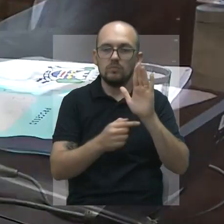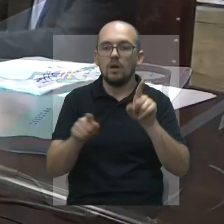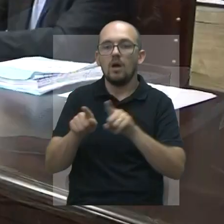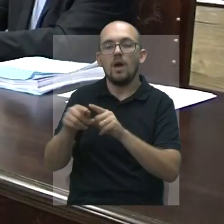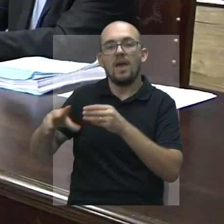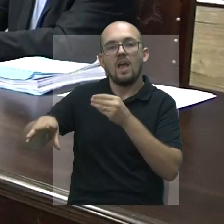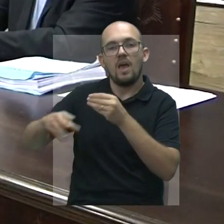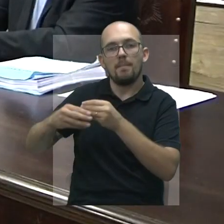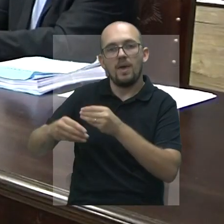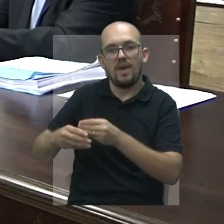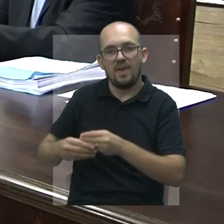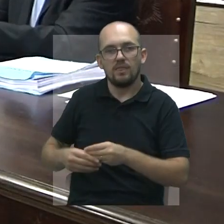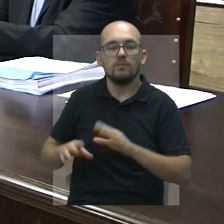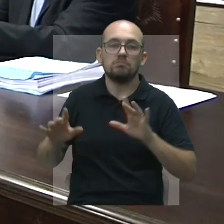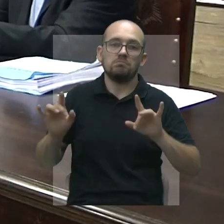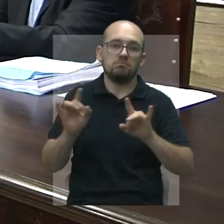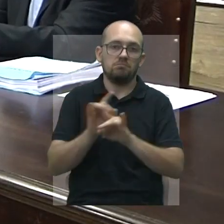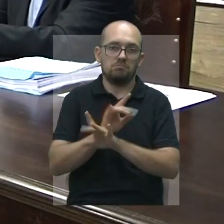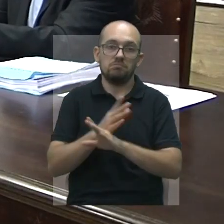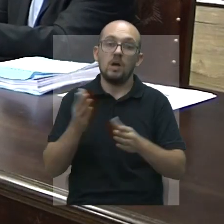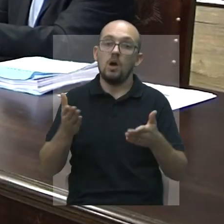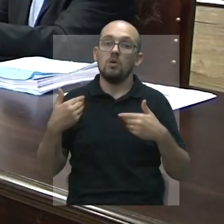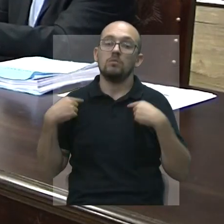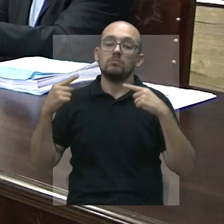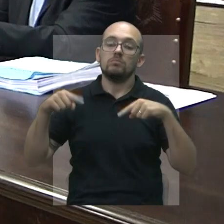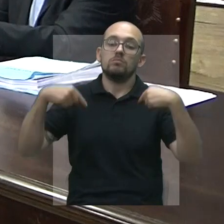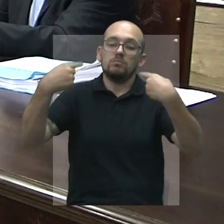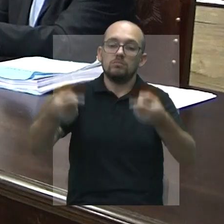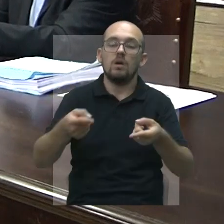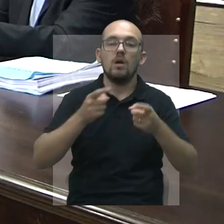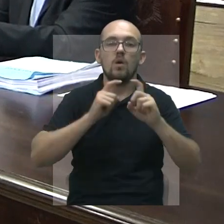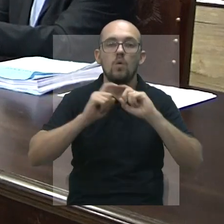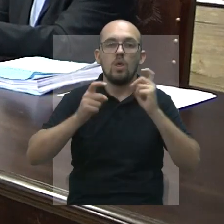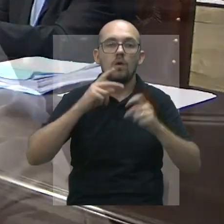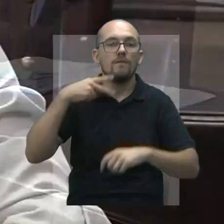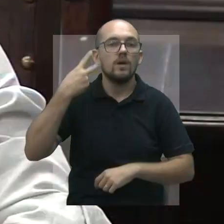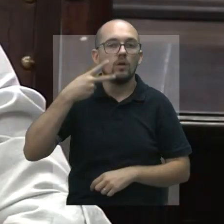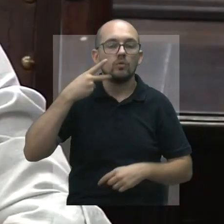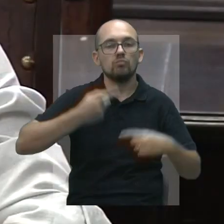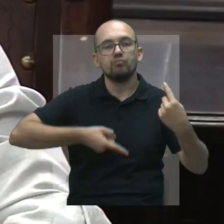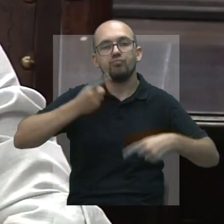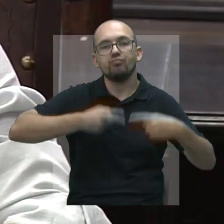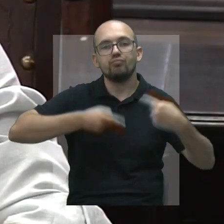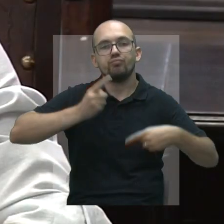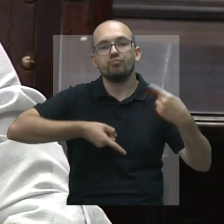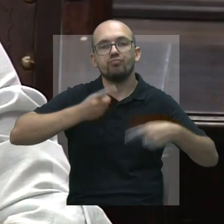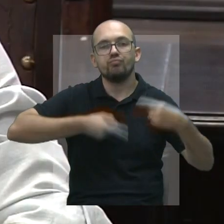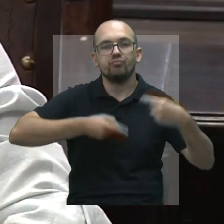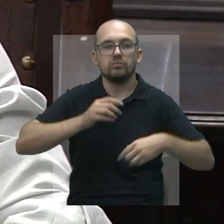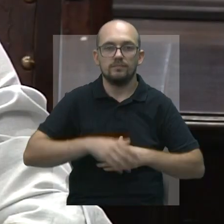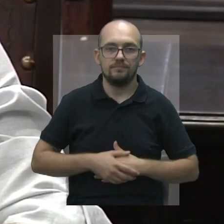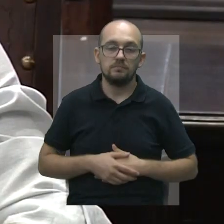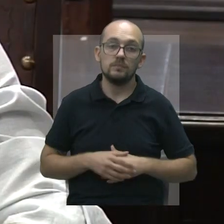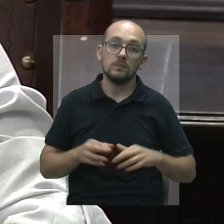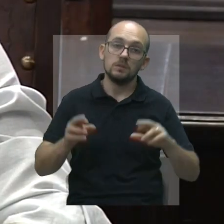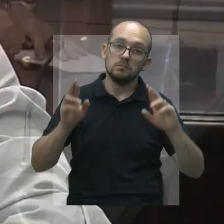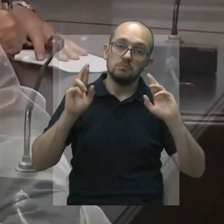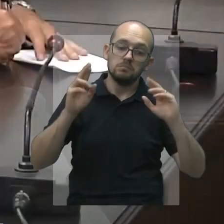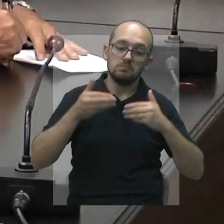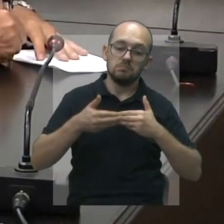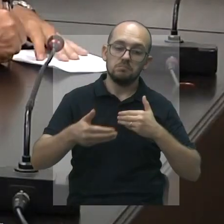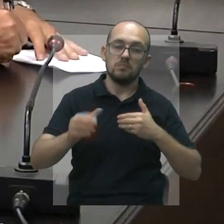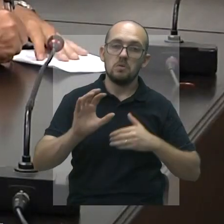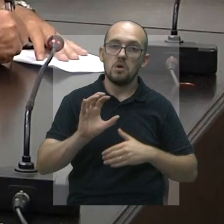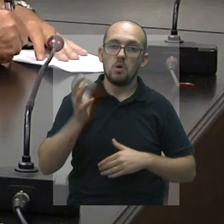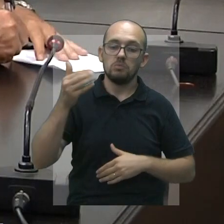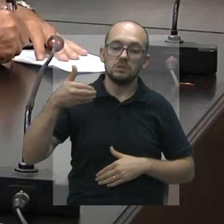emendas, estão prontos para serem apreciados em plenário pelos vereadores. A expectativa é que isso ocorra já